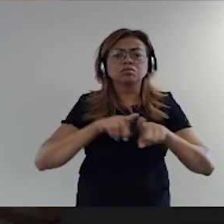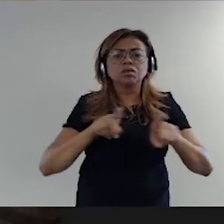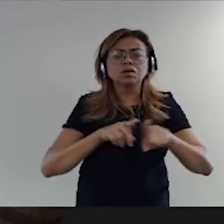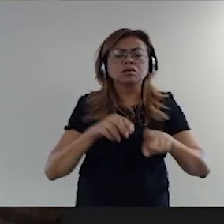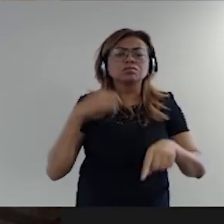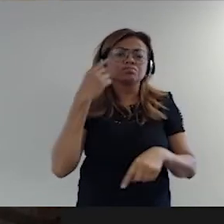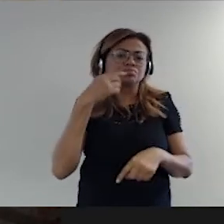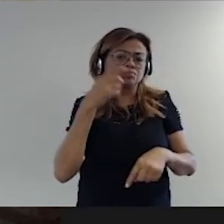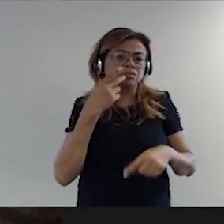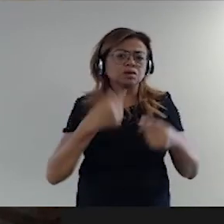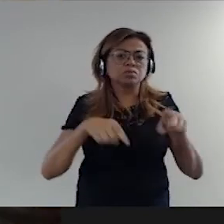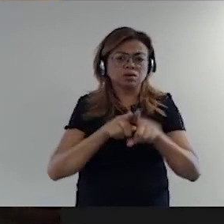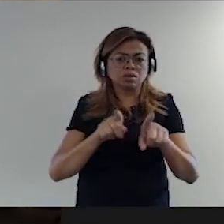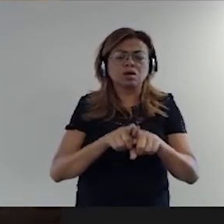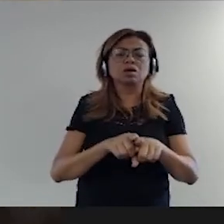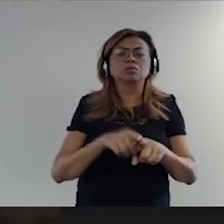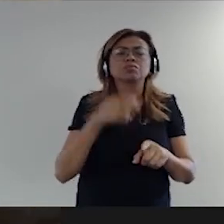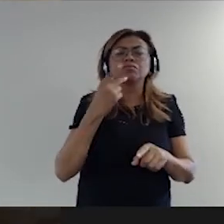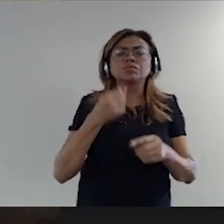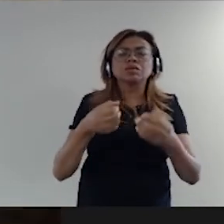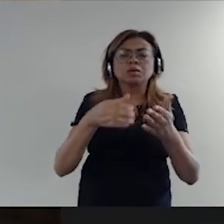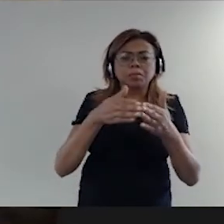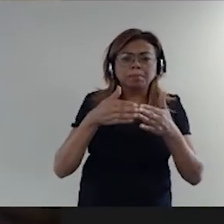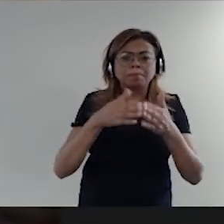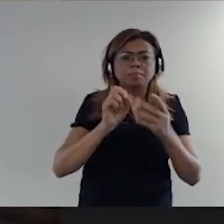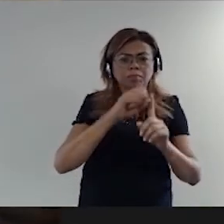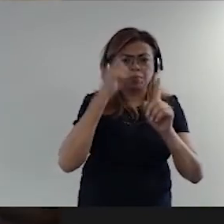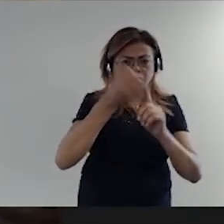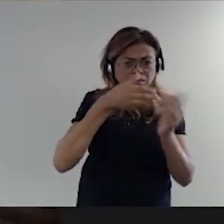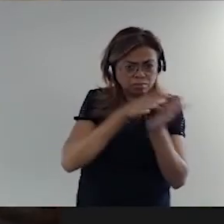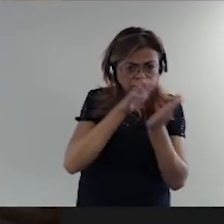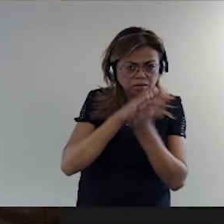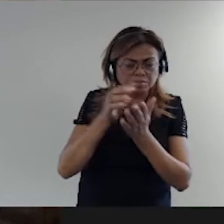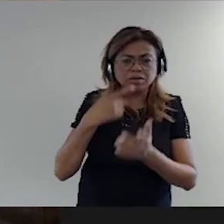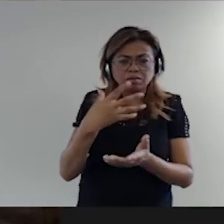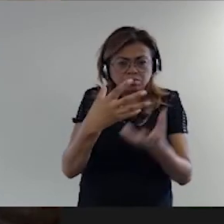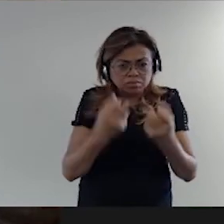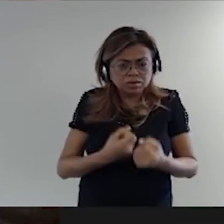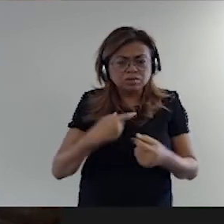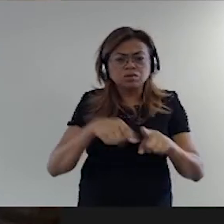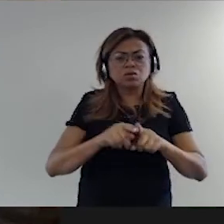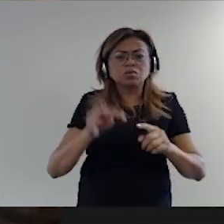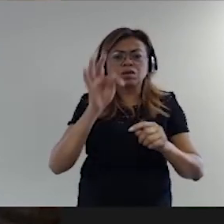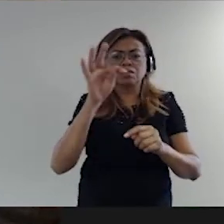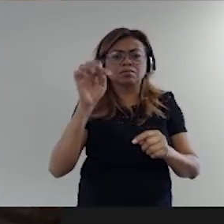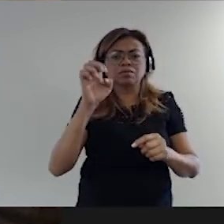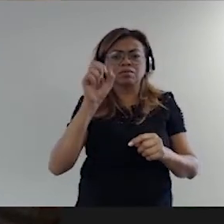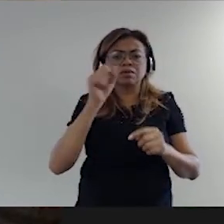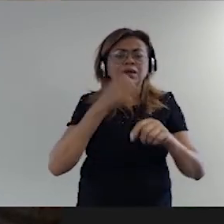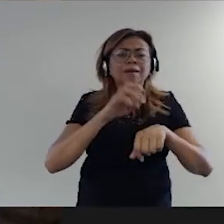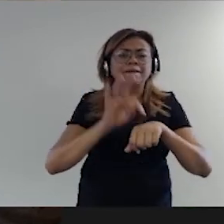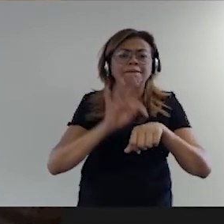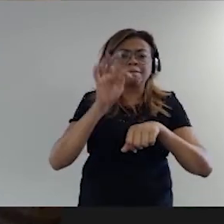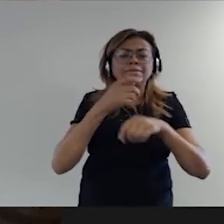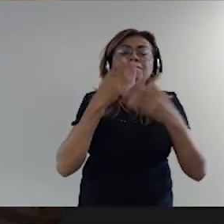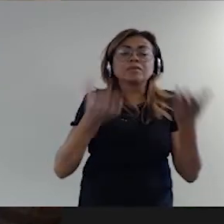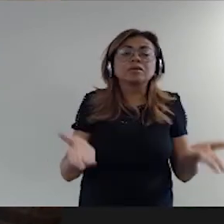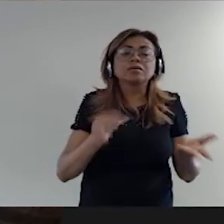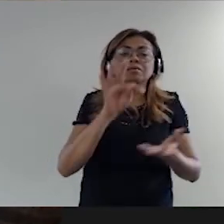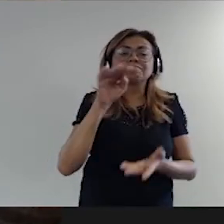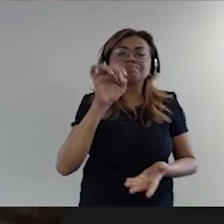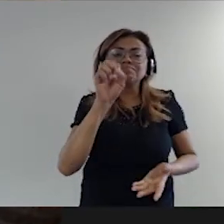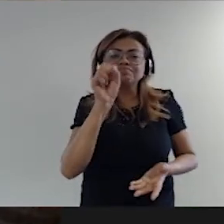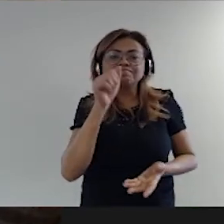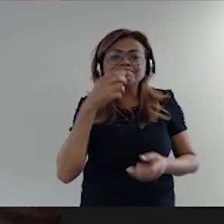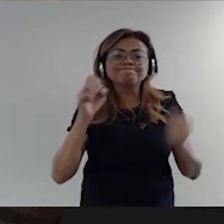dele, que em breve estará público, optou por adotar a tese defendida pelo ministro César Peluso, que é a tese de